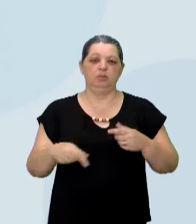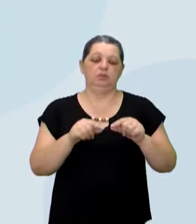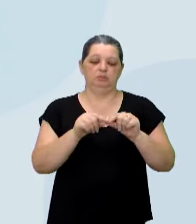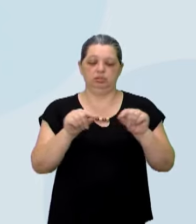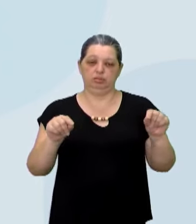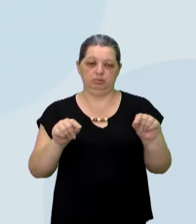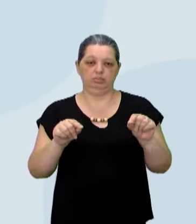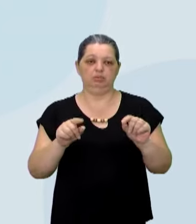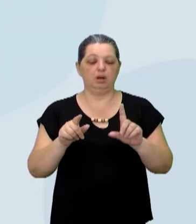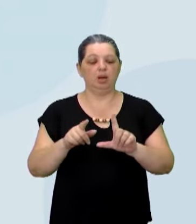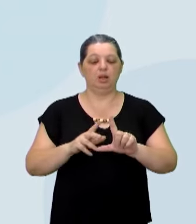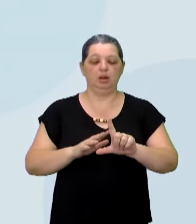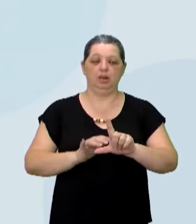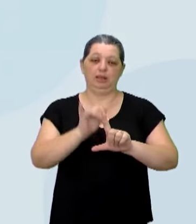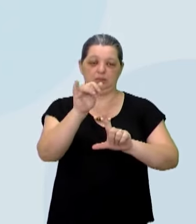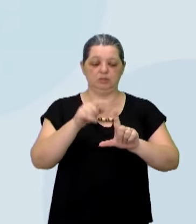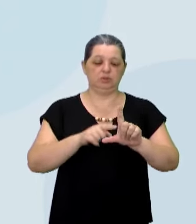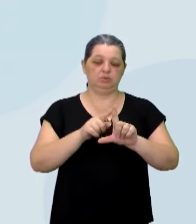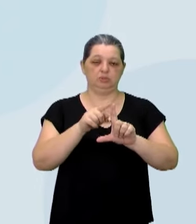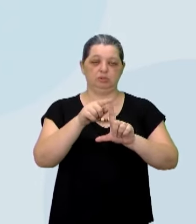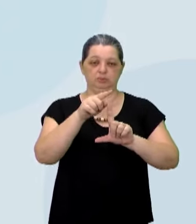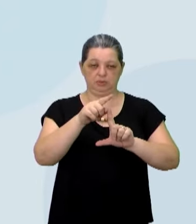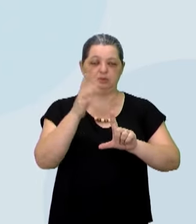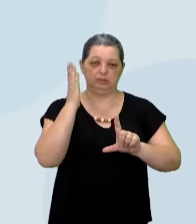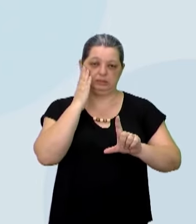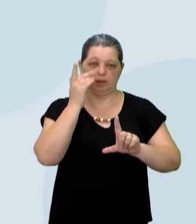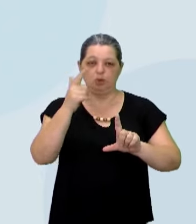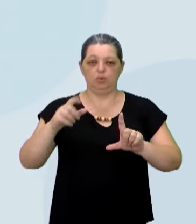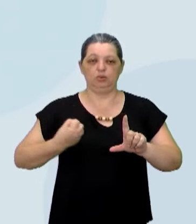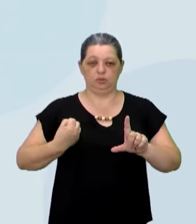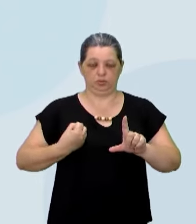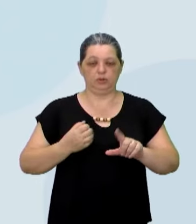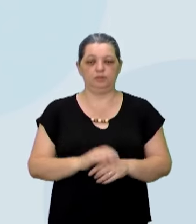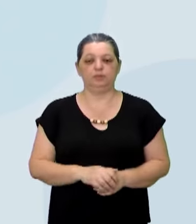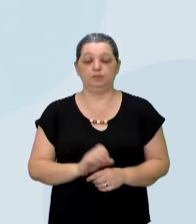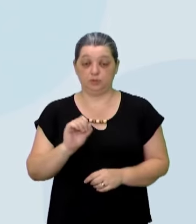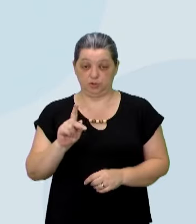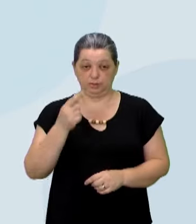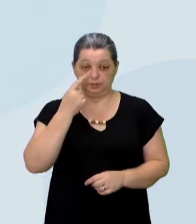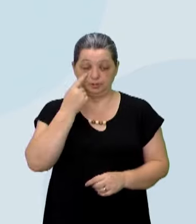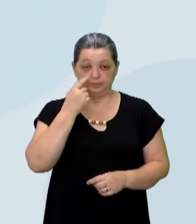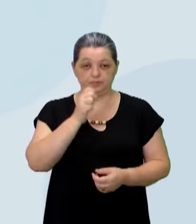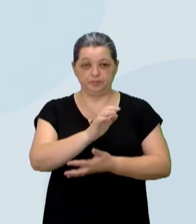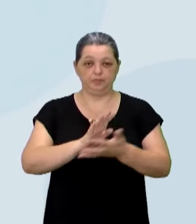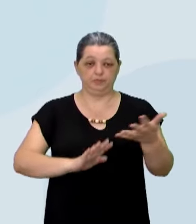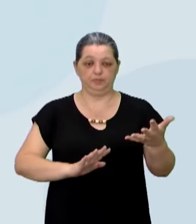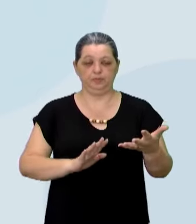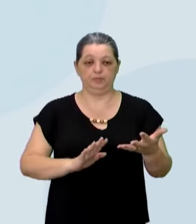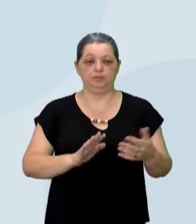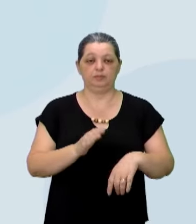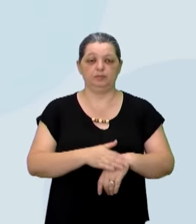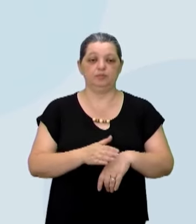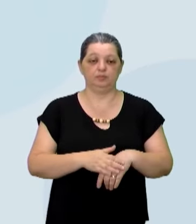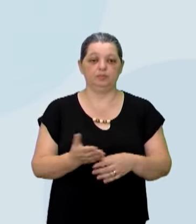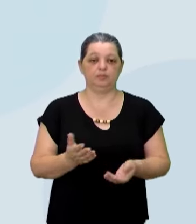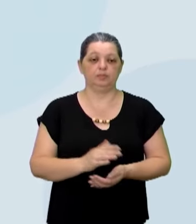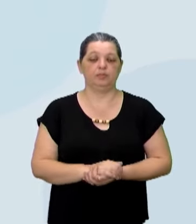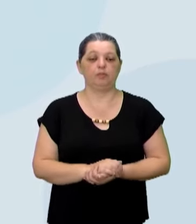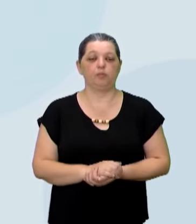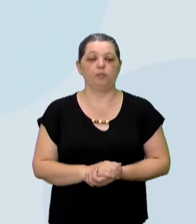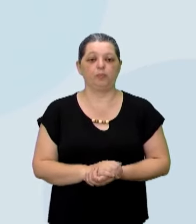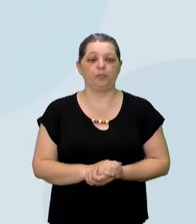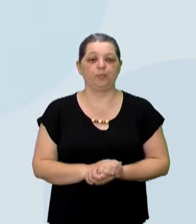vai até o Y, a gente sabe quem é o outro número. Exatamente. Combinado? Muito bom. Então vamos ver aqui, ó, o exercício como que tá aqui pra gente. Tá assim,